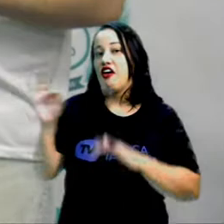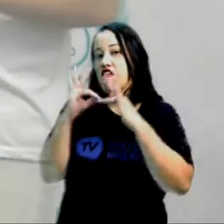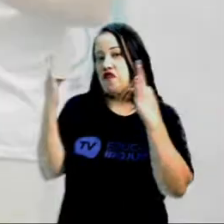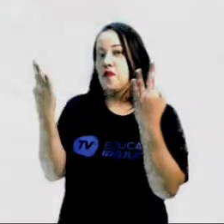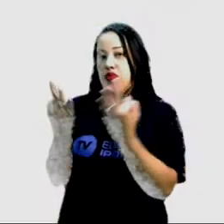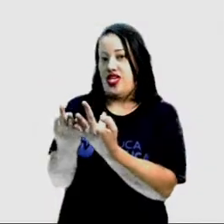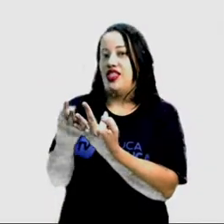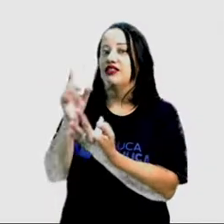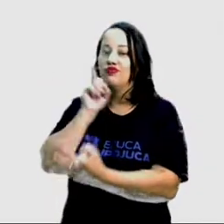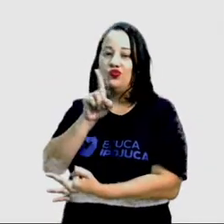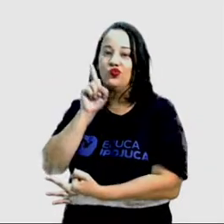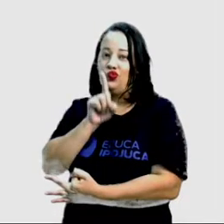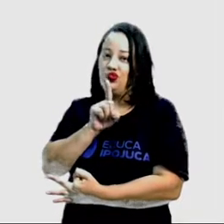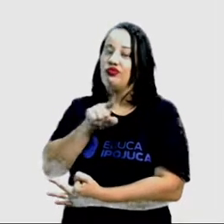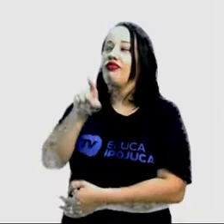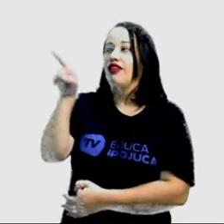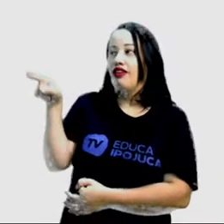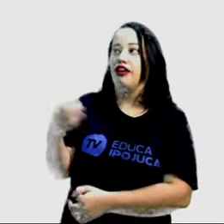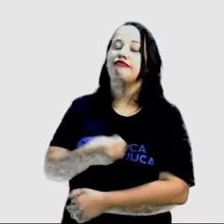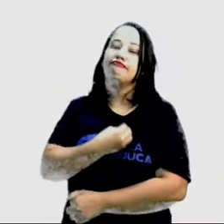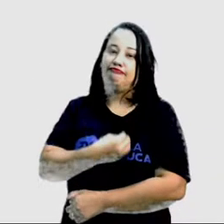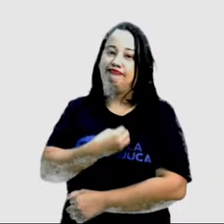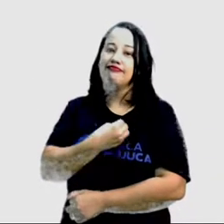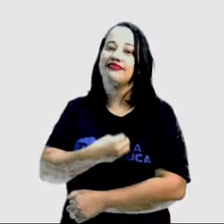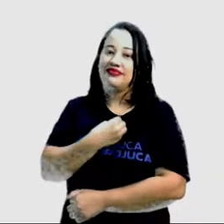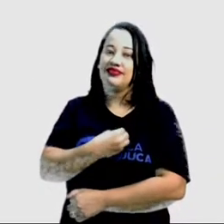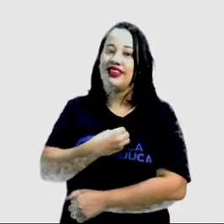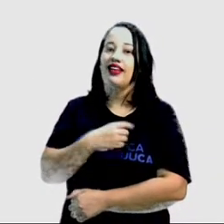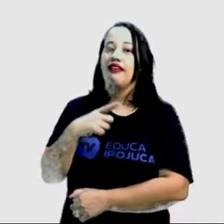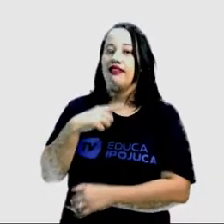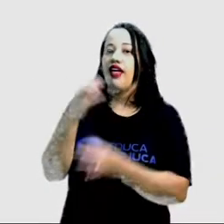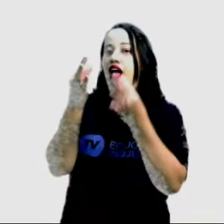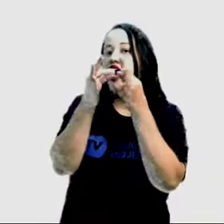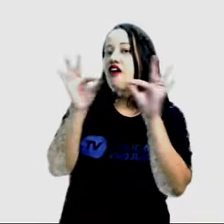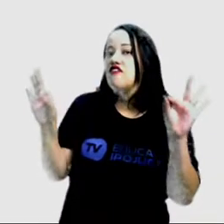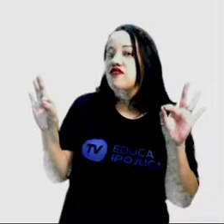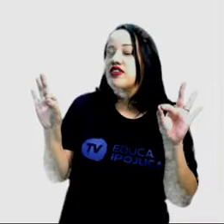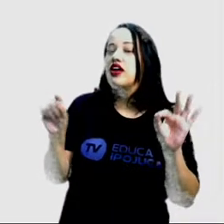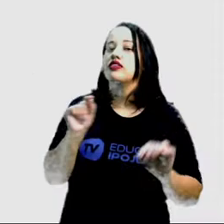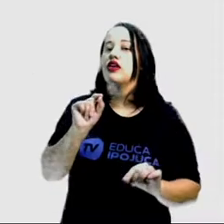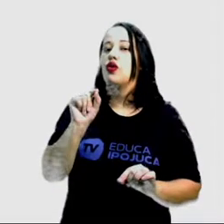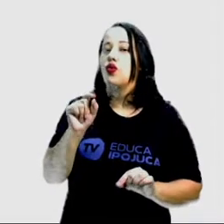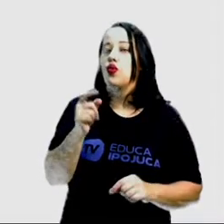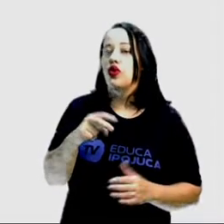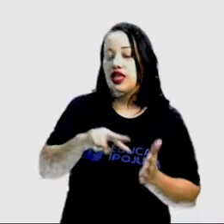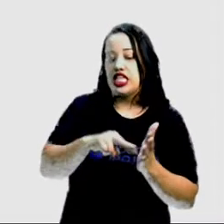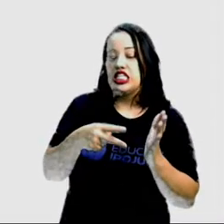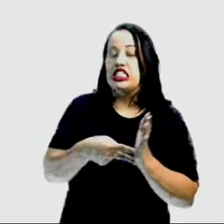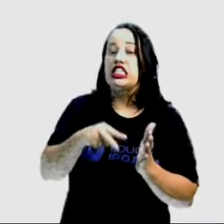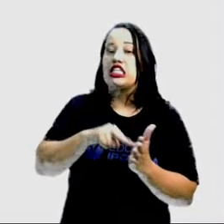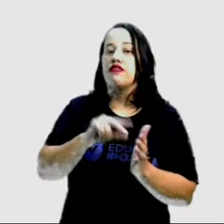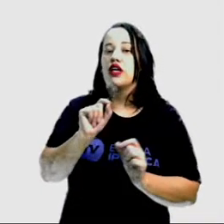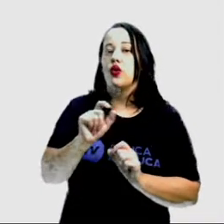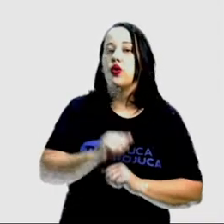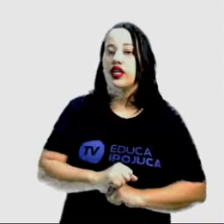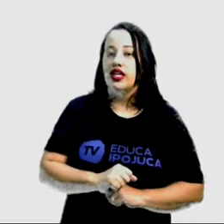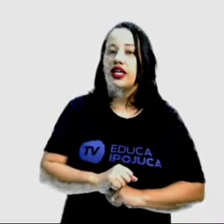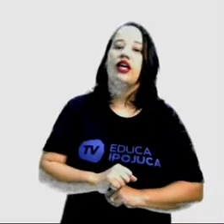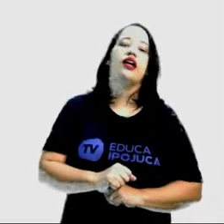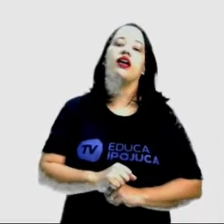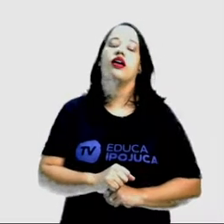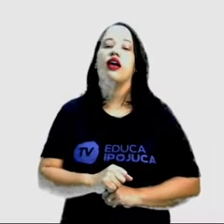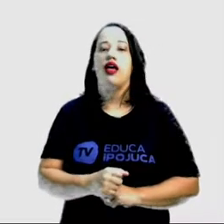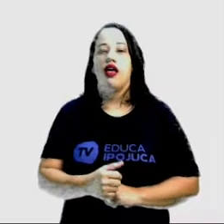americana né mostrando como é que era esse estilo de vida aí tem a frase né there's no way I like the american way é